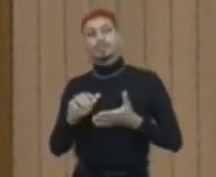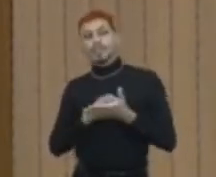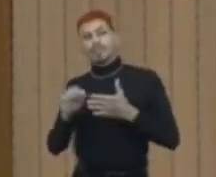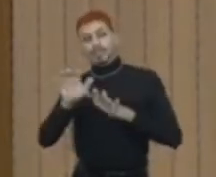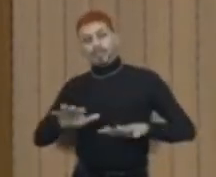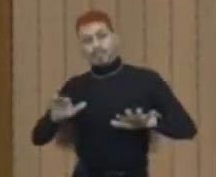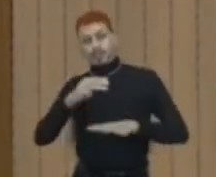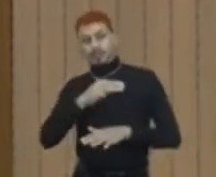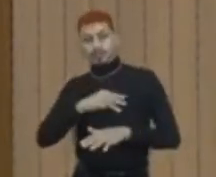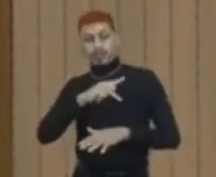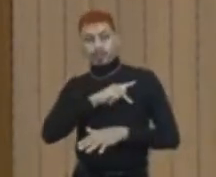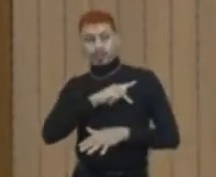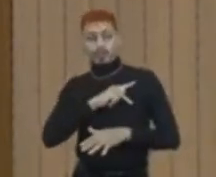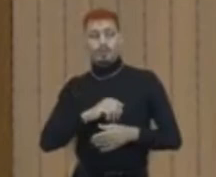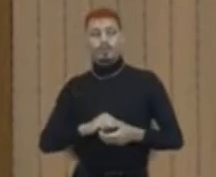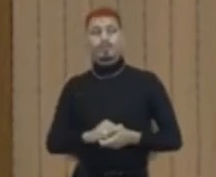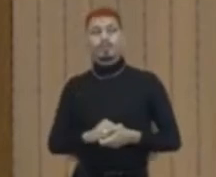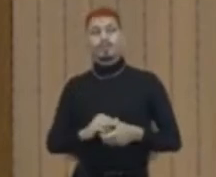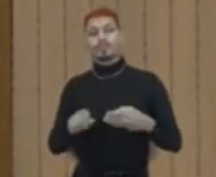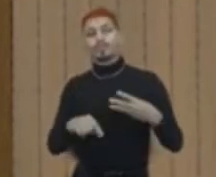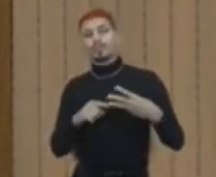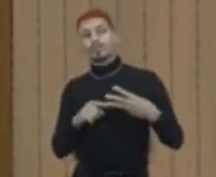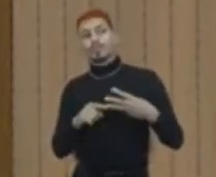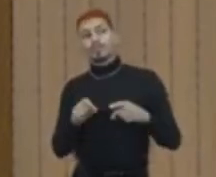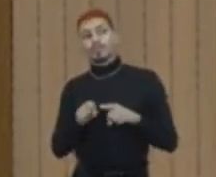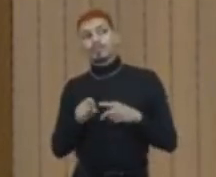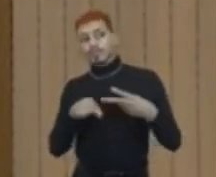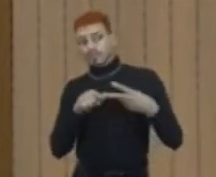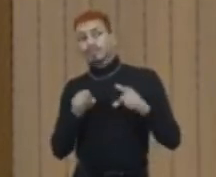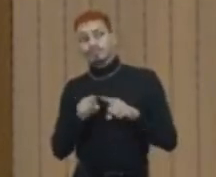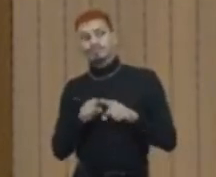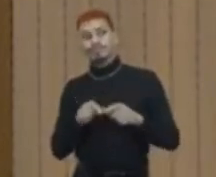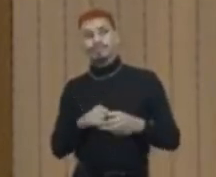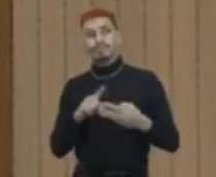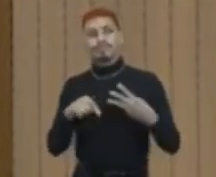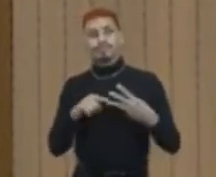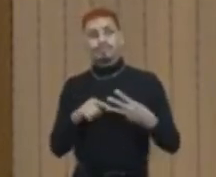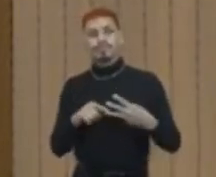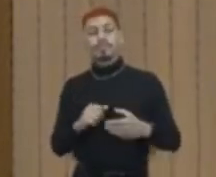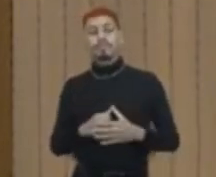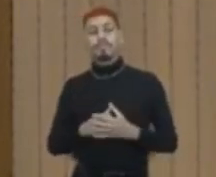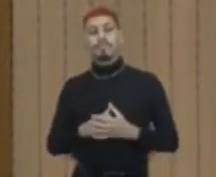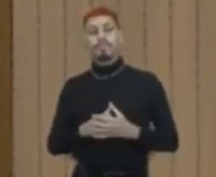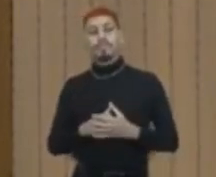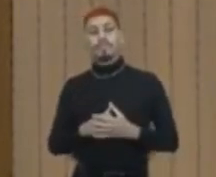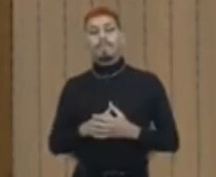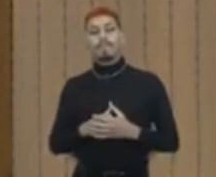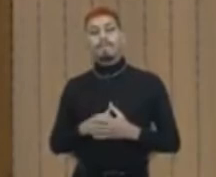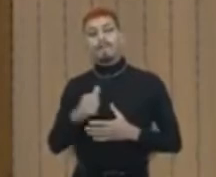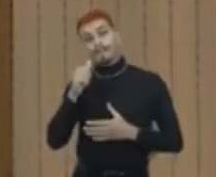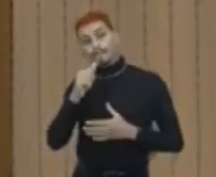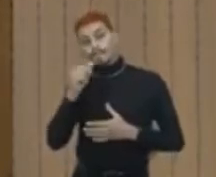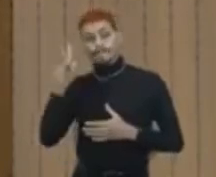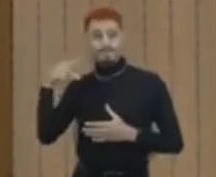secretária-geral do Ministério Público da União, o adjunto Paulo Santiago. Cumprimento a subprocuradora-geral